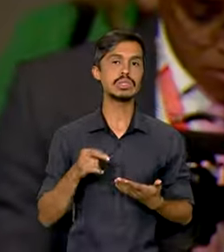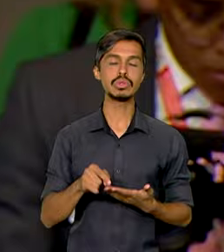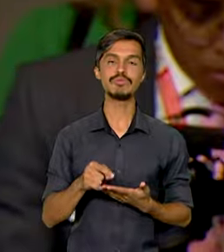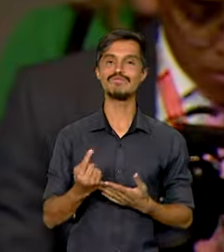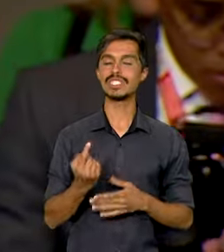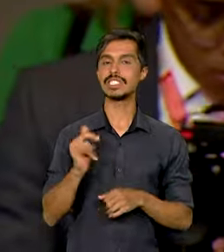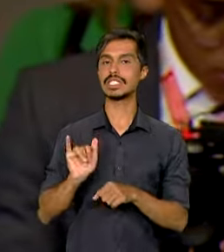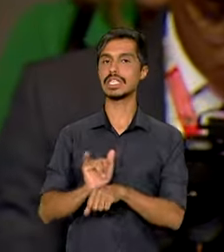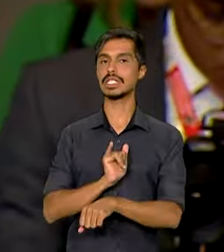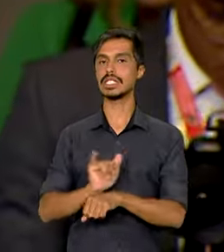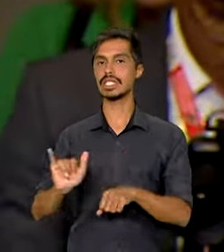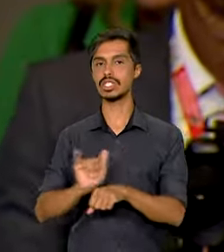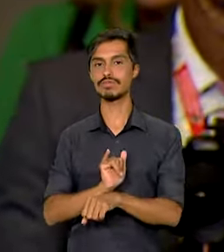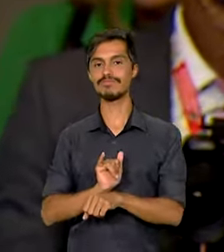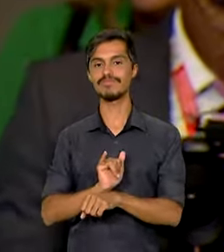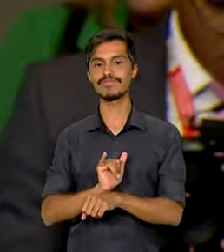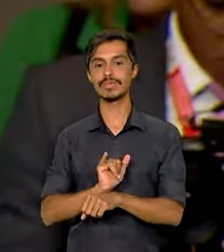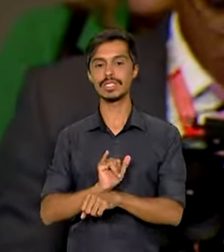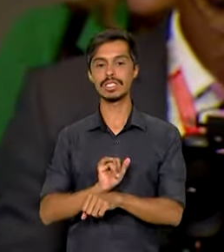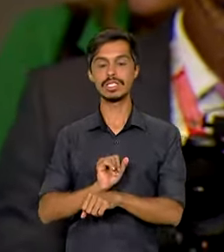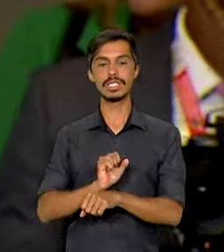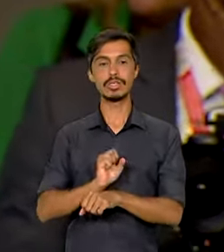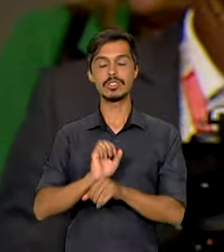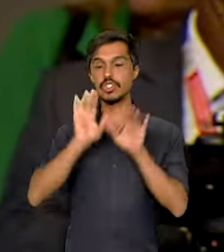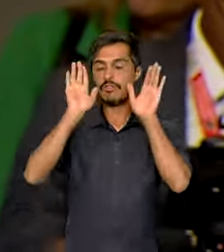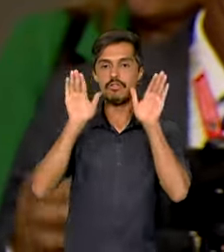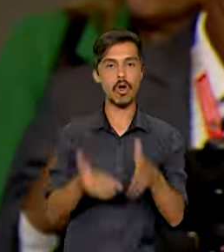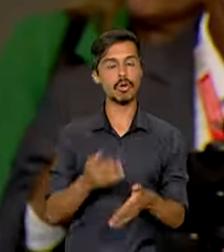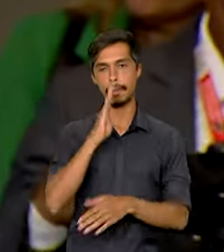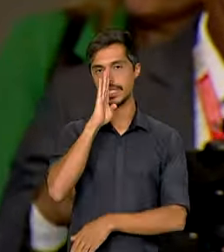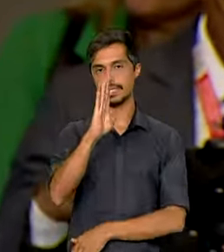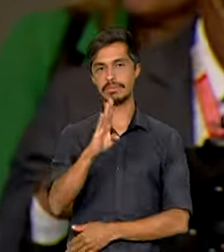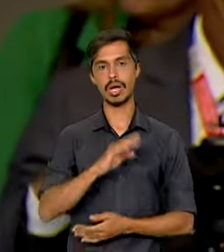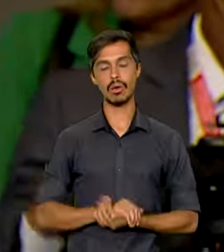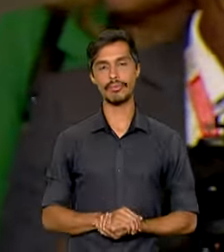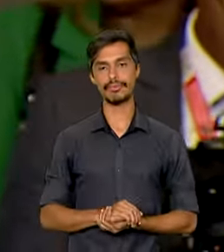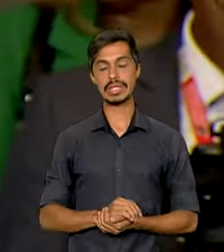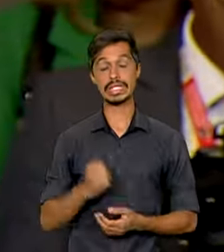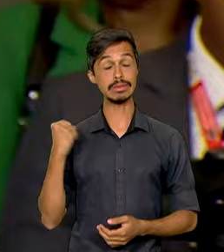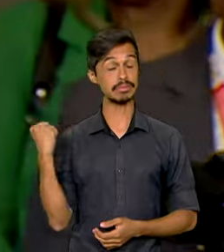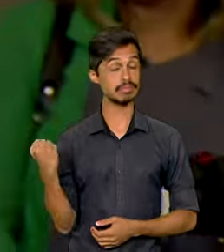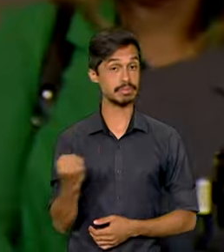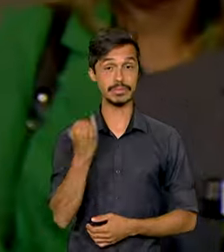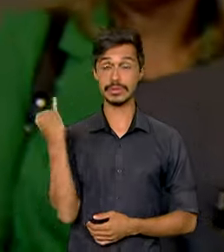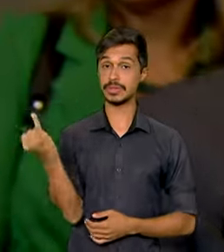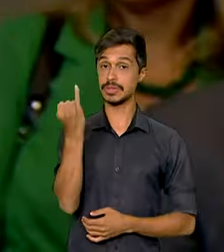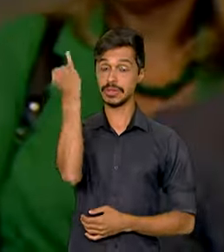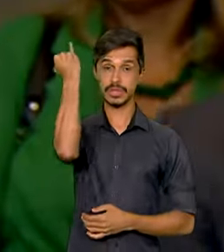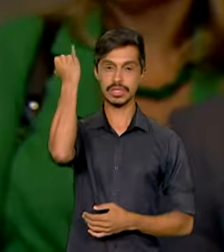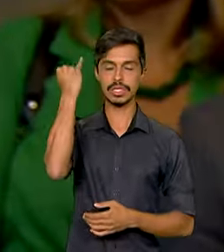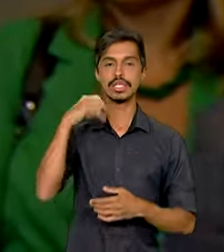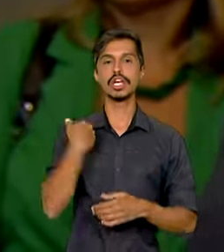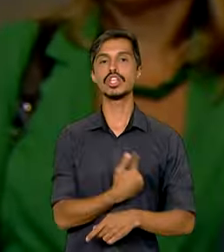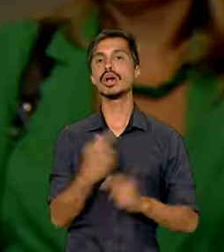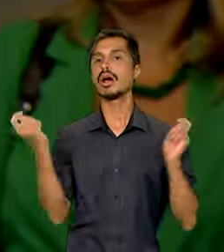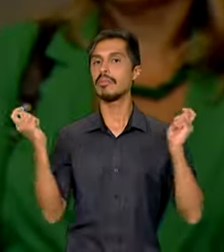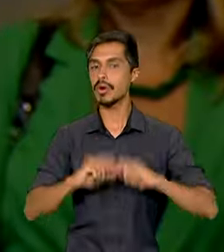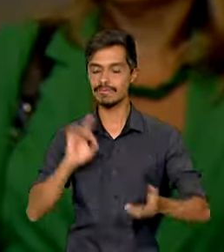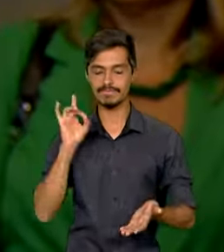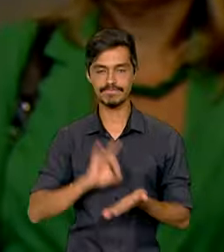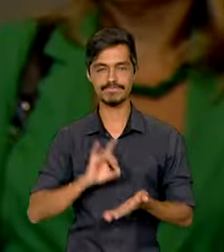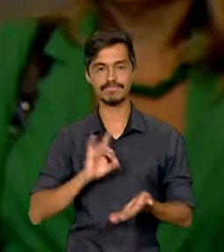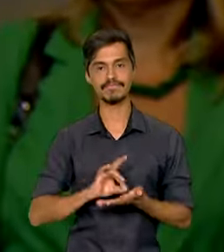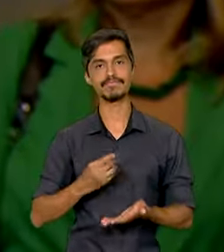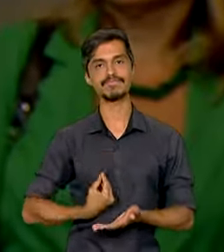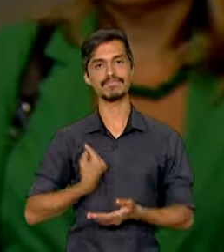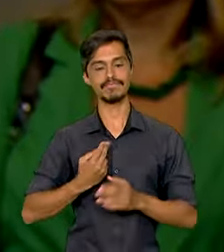ação mais do que de alta prioridade, ela é essencial para que possamos efetivamente